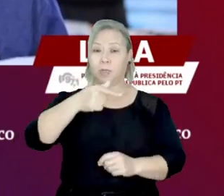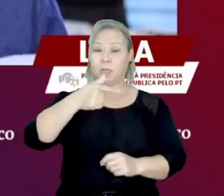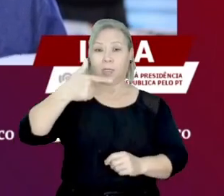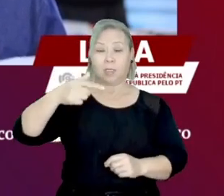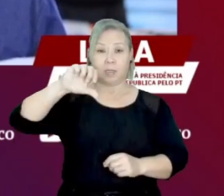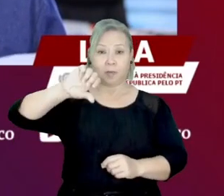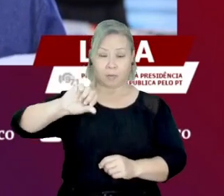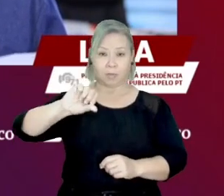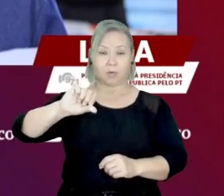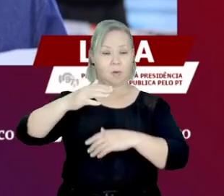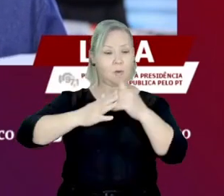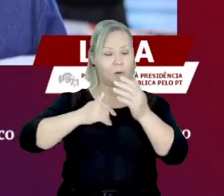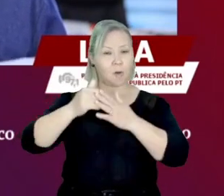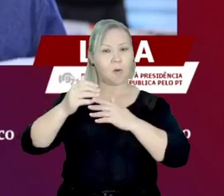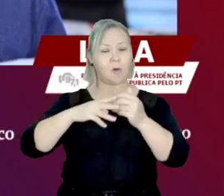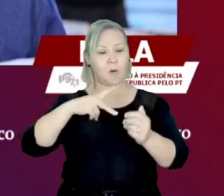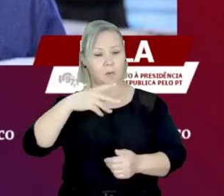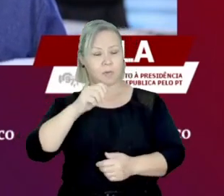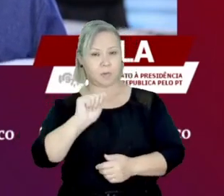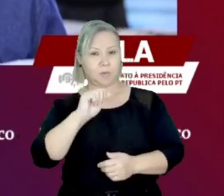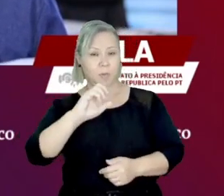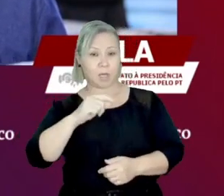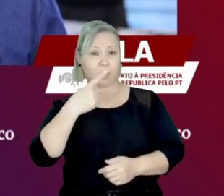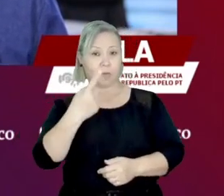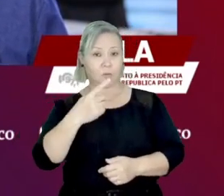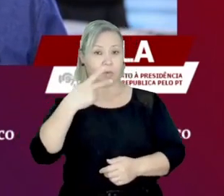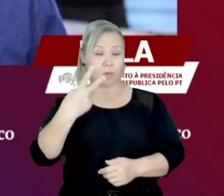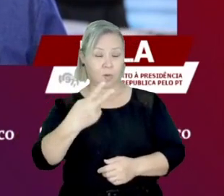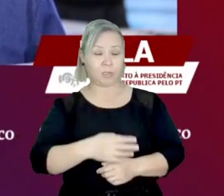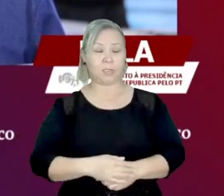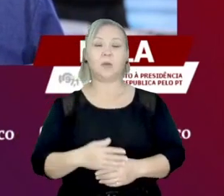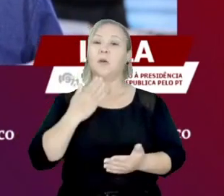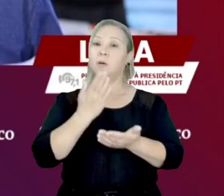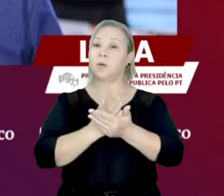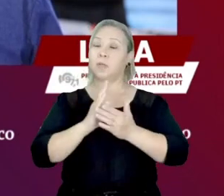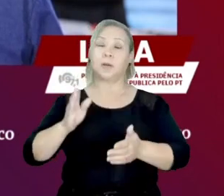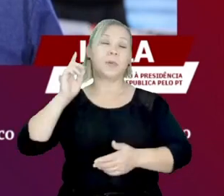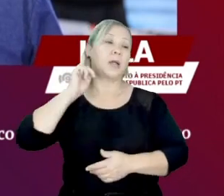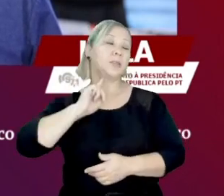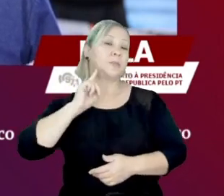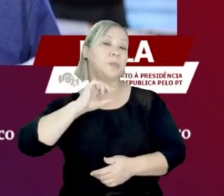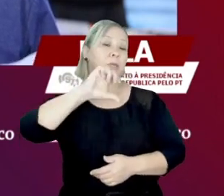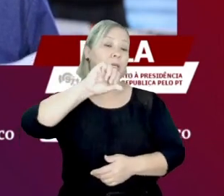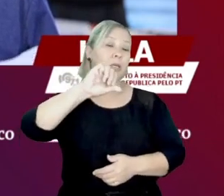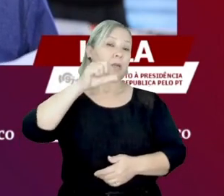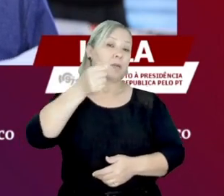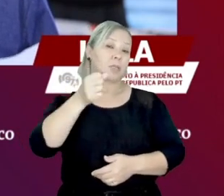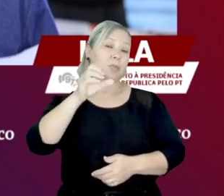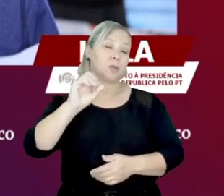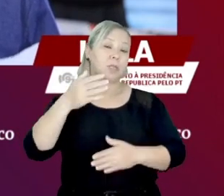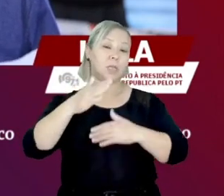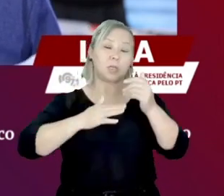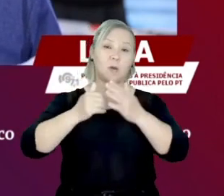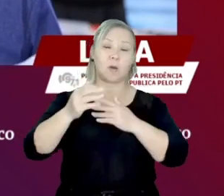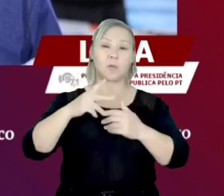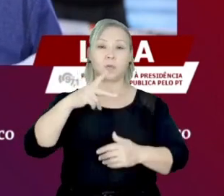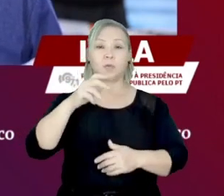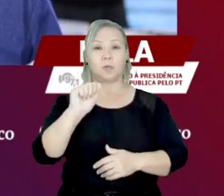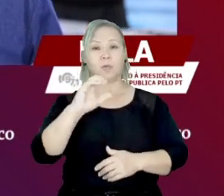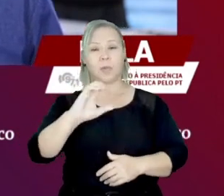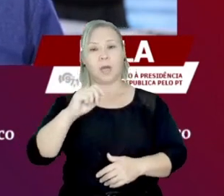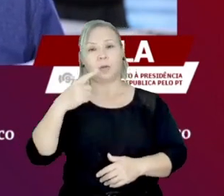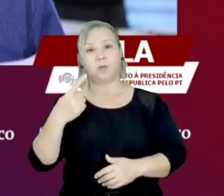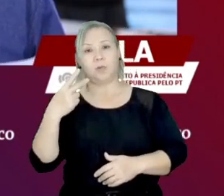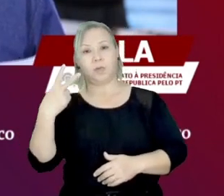estavam em execução em mais de 50%. E sendo 231, mais de 90% em 2016. Ou seja, você